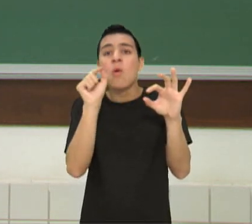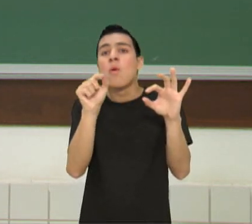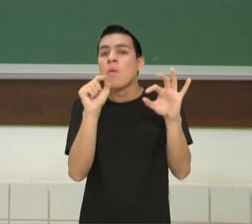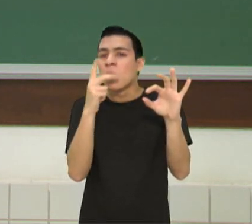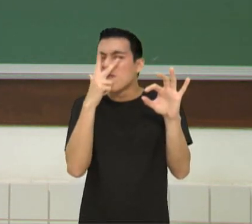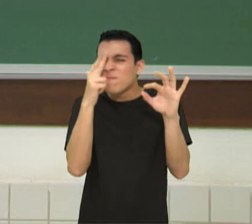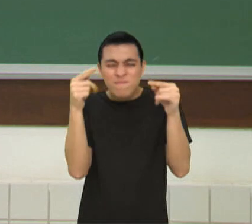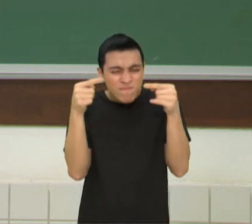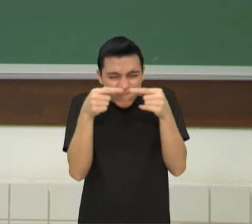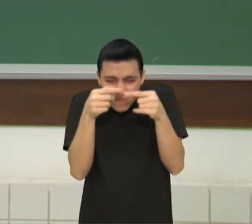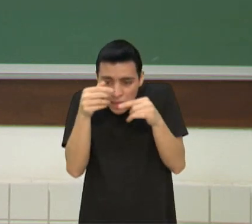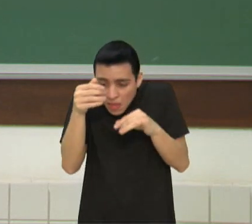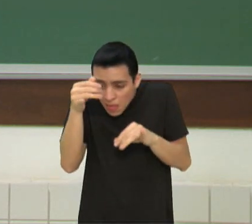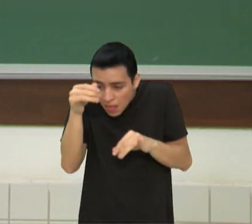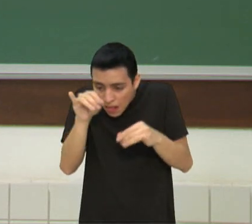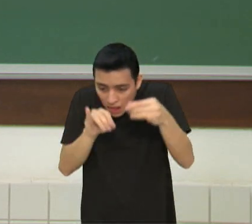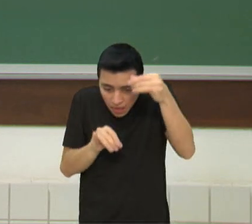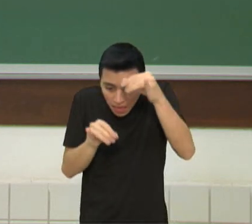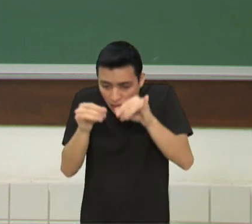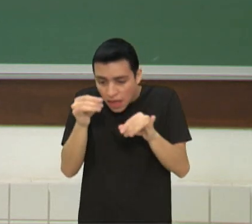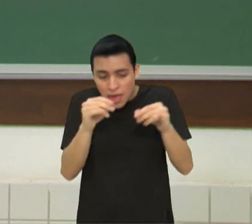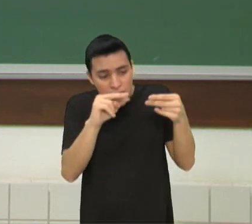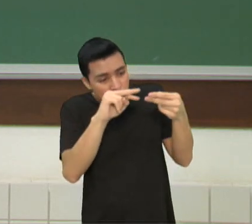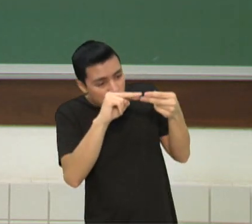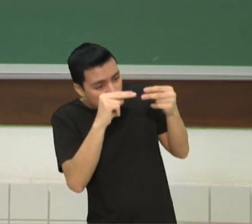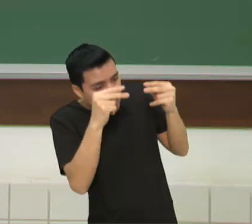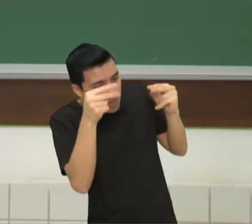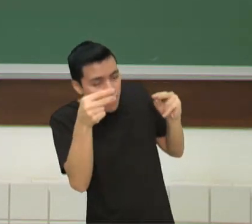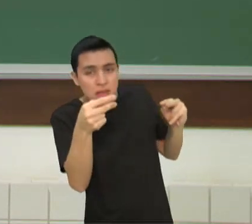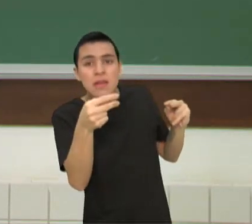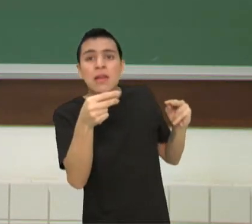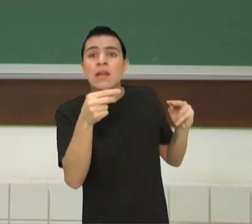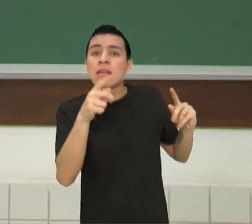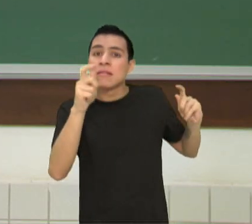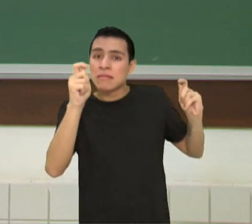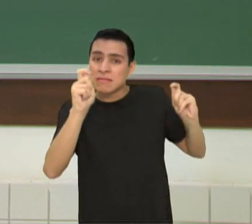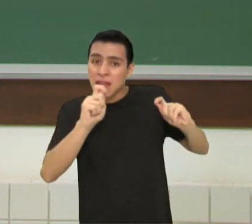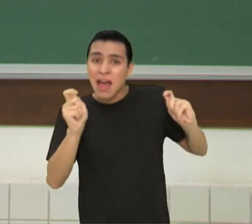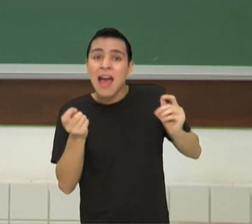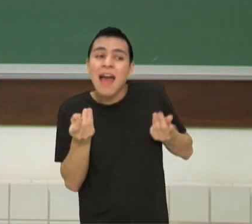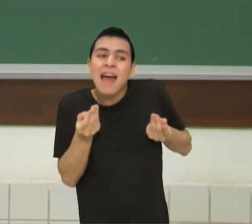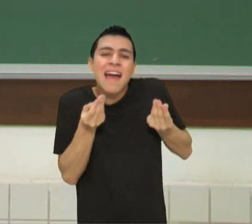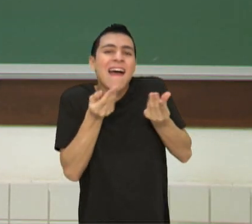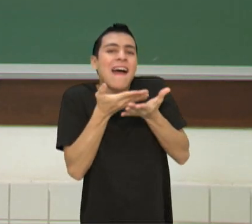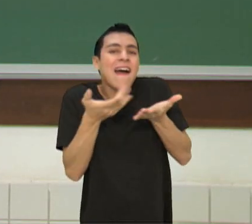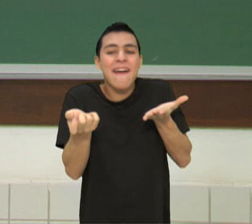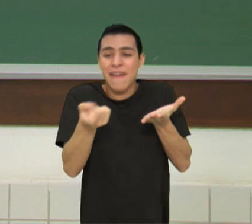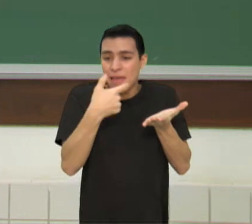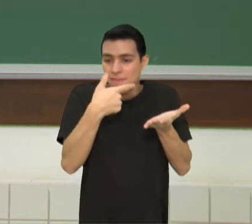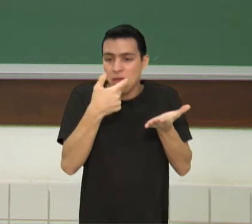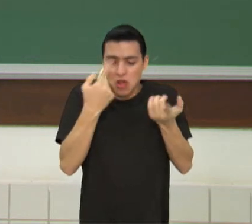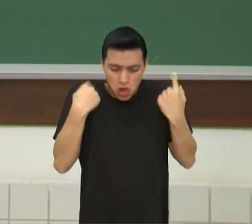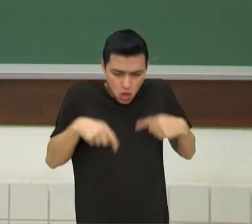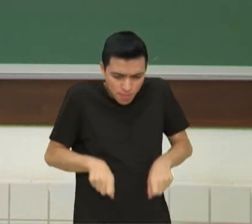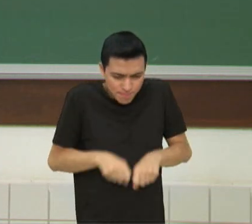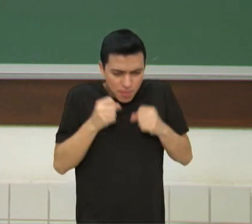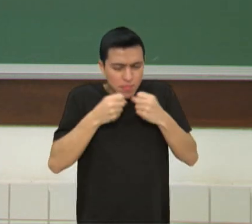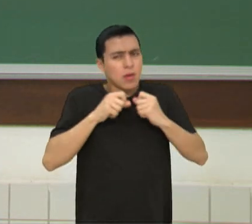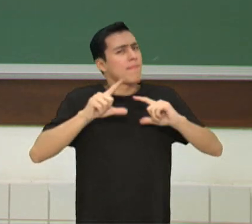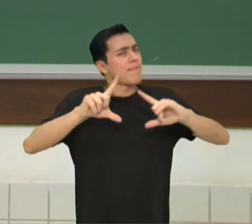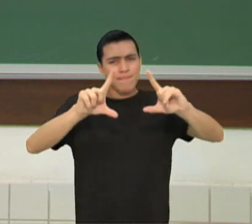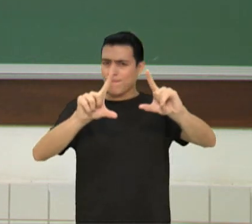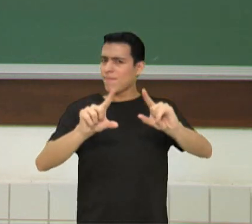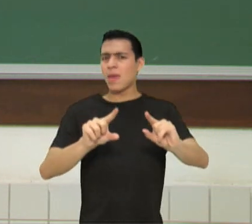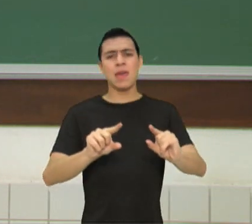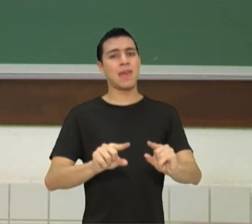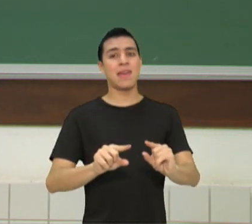afinidade química exata por aquele tipo de DNA, eu consigo te dar um medicamento que vai ter menos efeitos colaterais